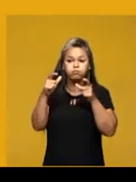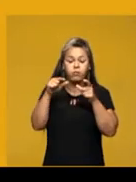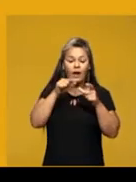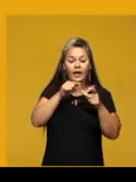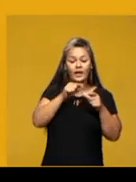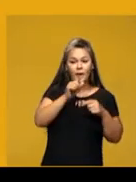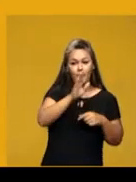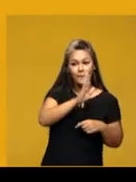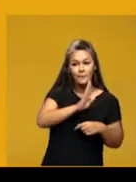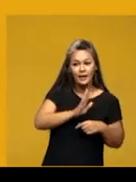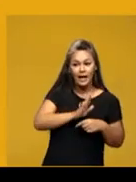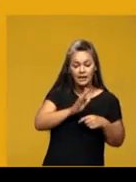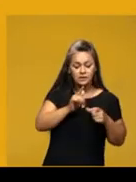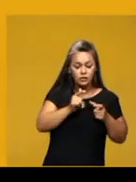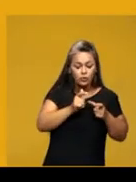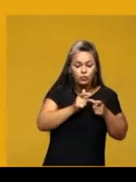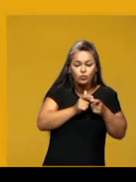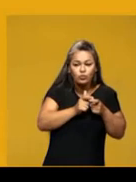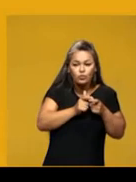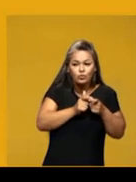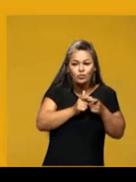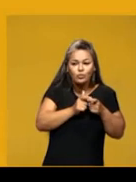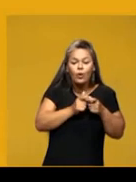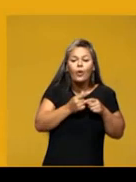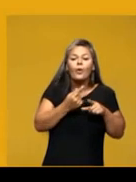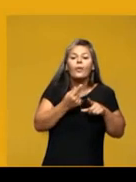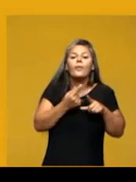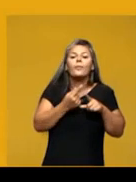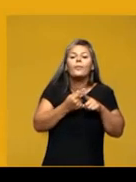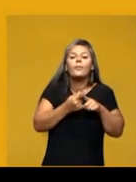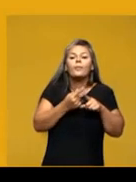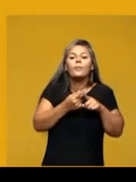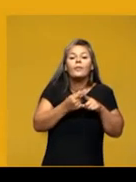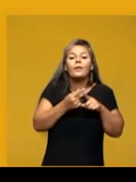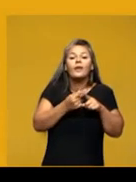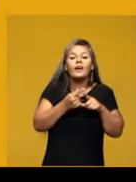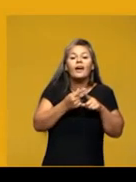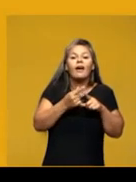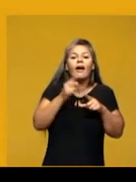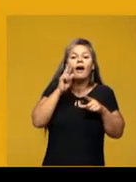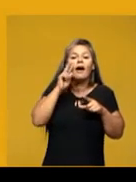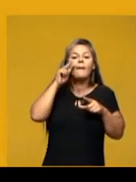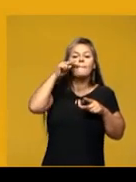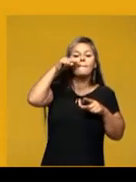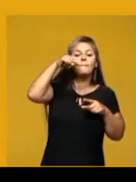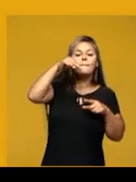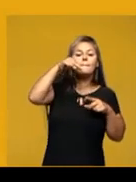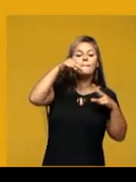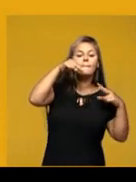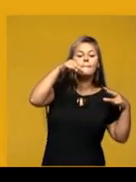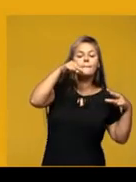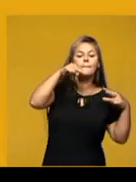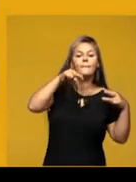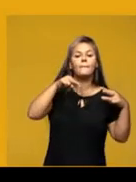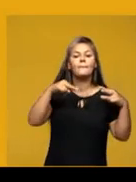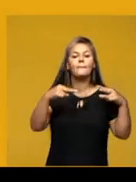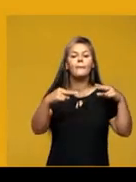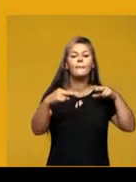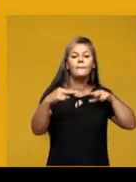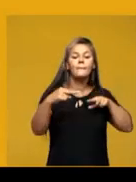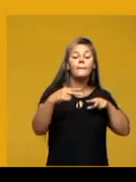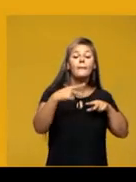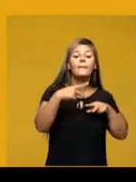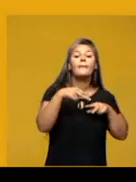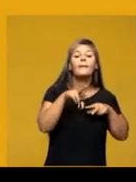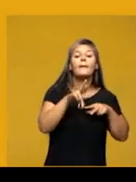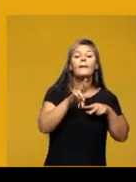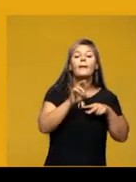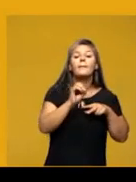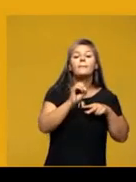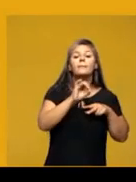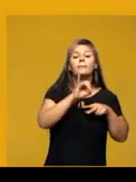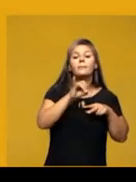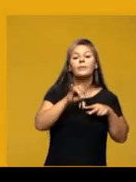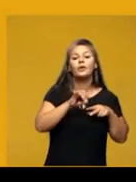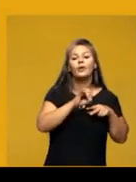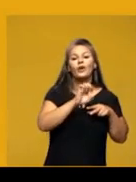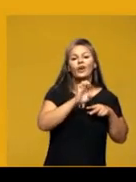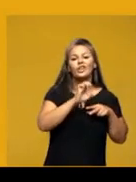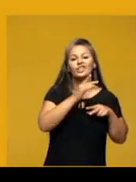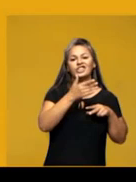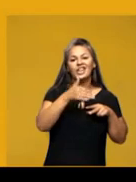superior ao território brasileiro. Então, quando você vai construir esses tipos de mapas, você vai ter essas distorções também. Não vai ficar uma